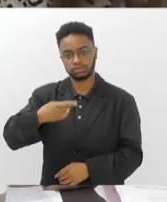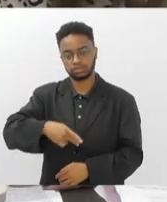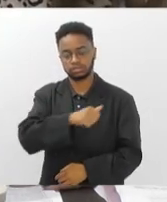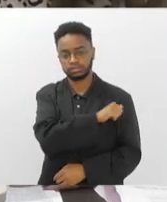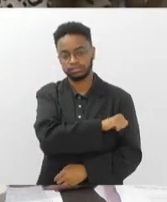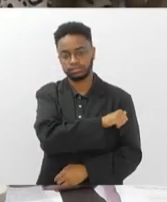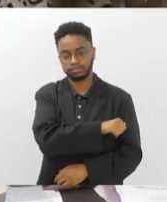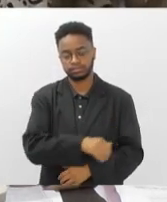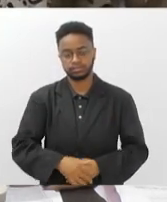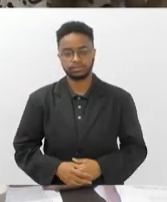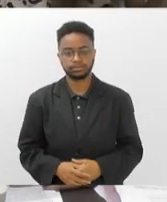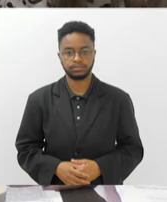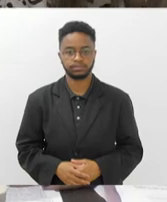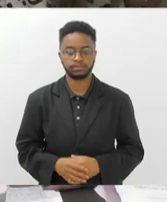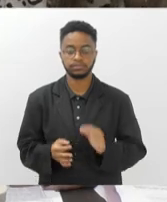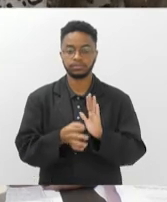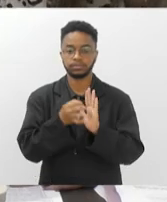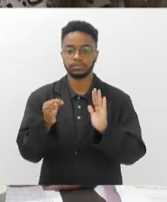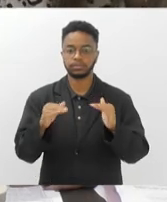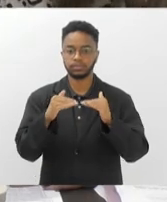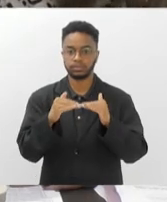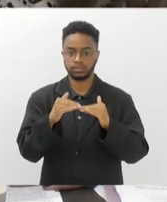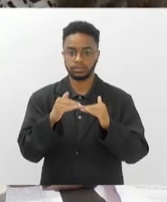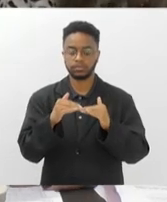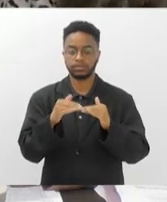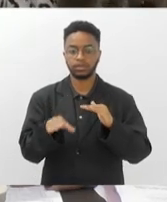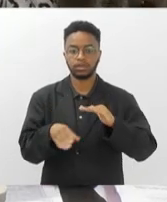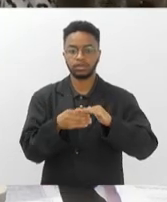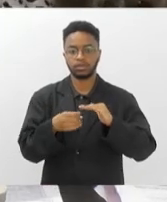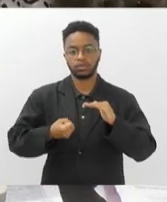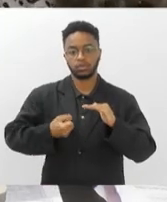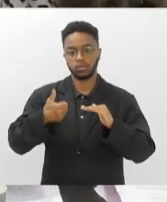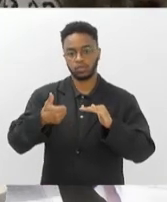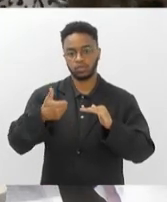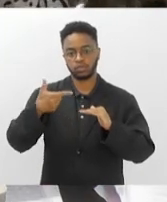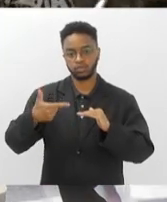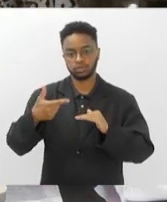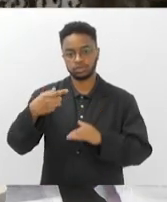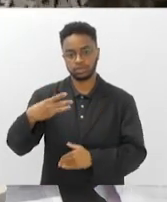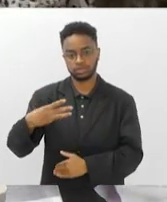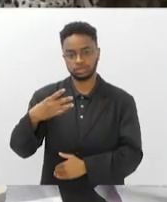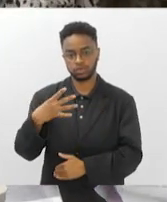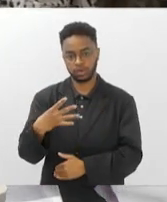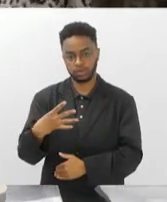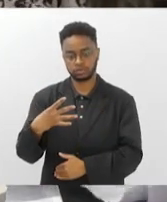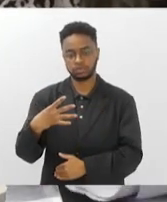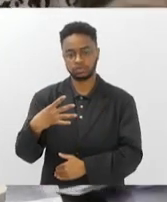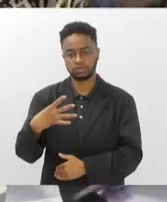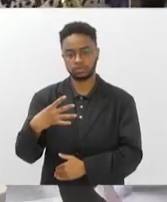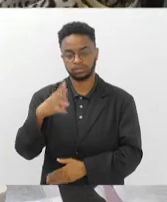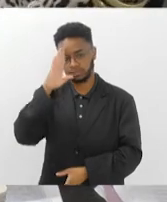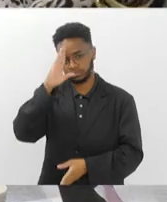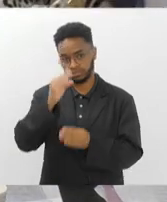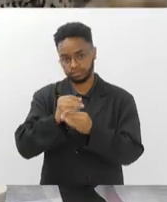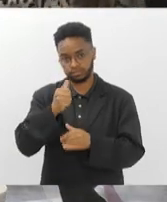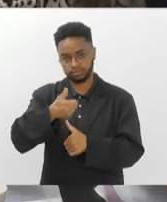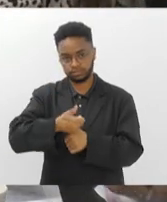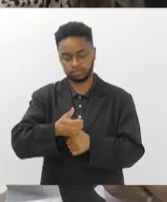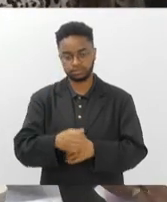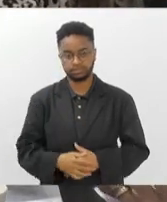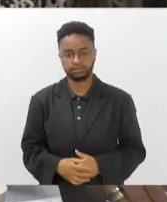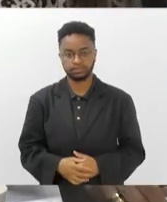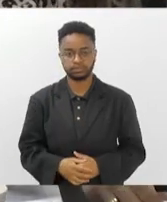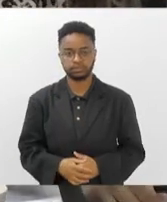de Janeiro. Parecer é favorável às emendas número 1, 2, 3 e 4, concluindo por